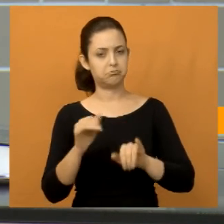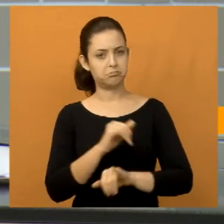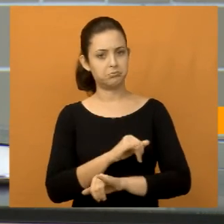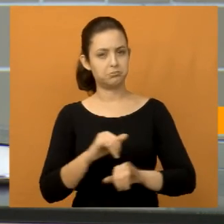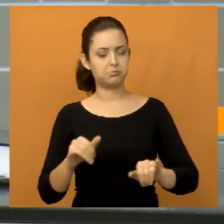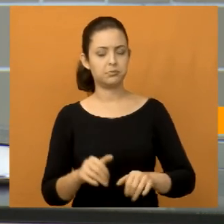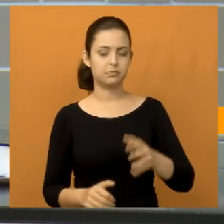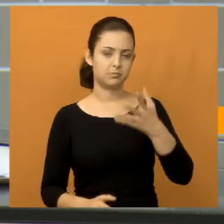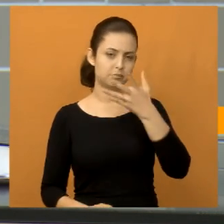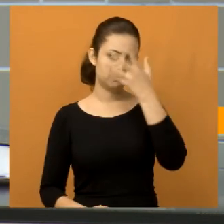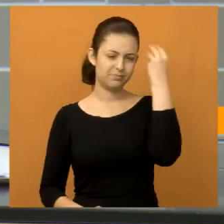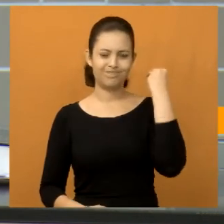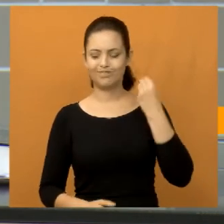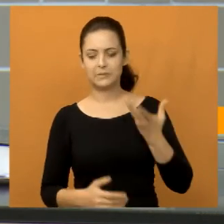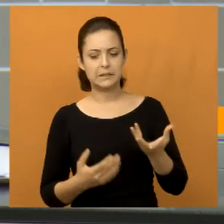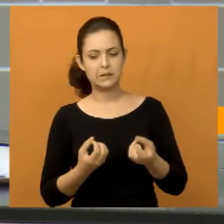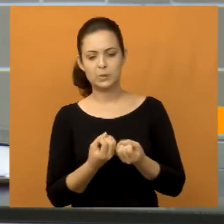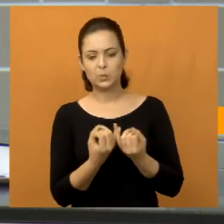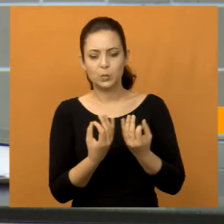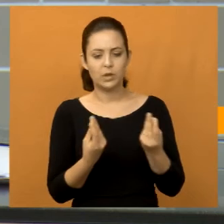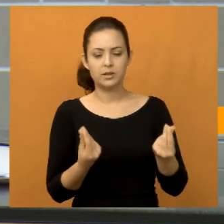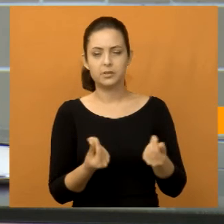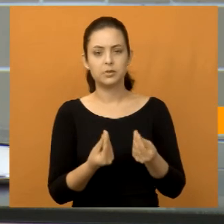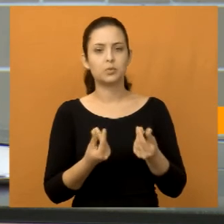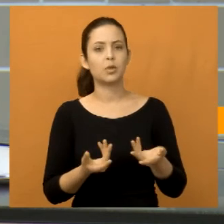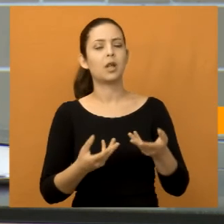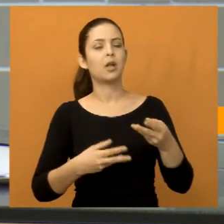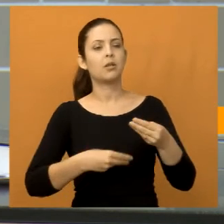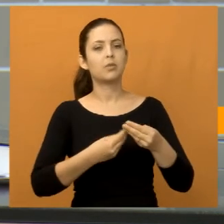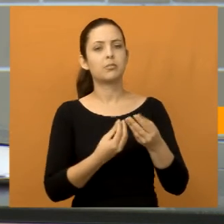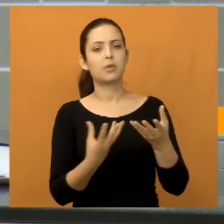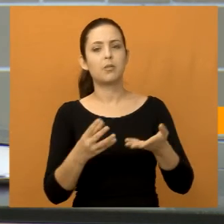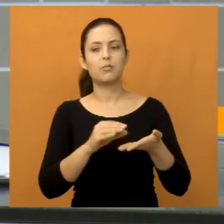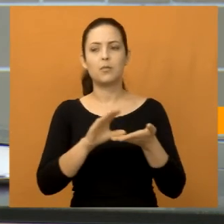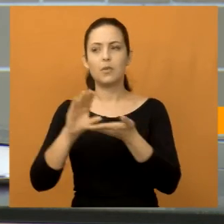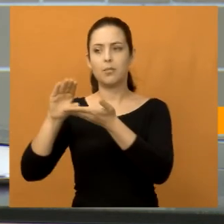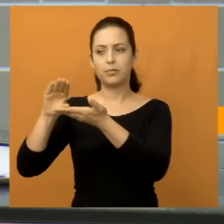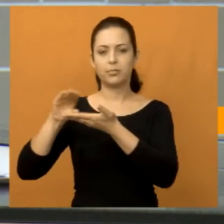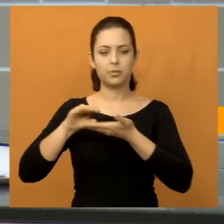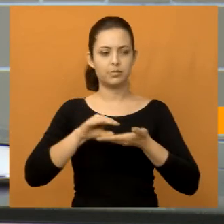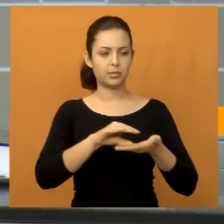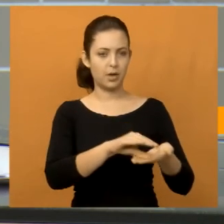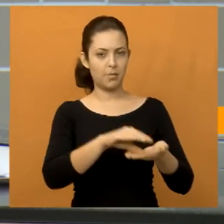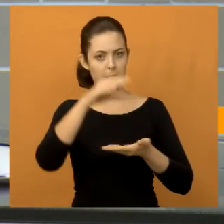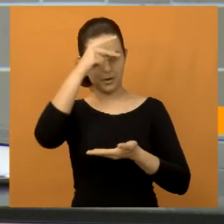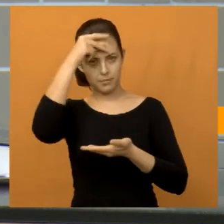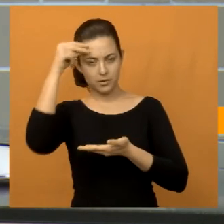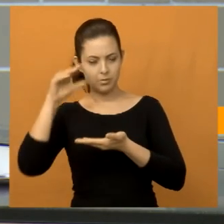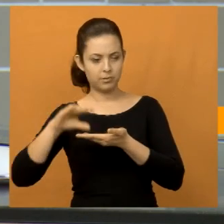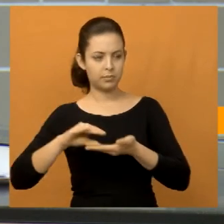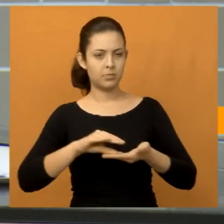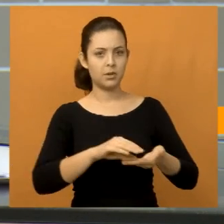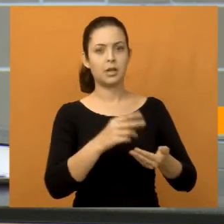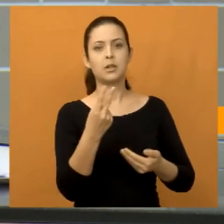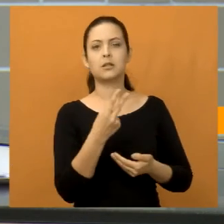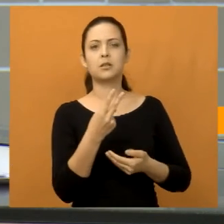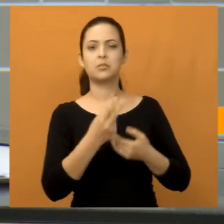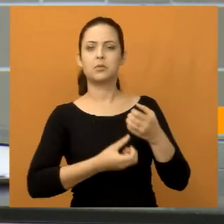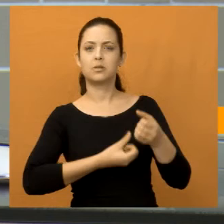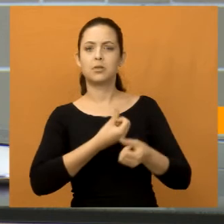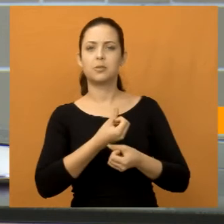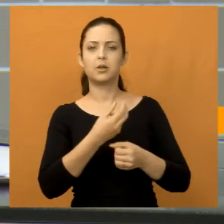lembrava especificamente dos créditos suplementares que foram repassados à Fundação Prolar no segundo semestre